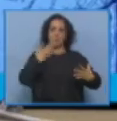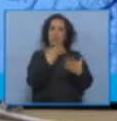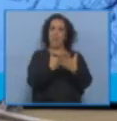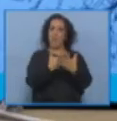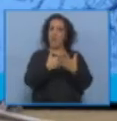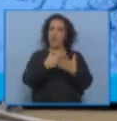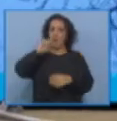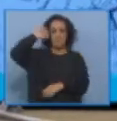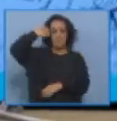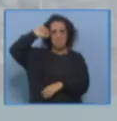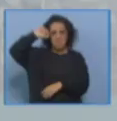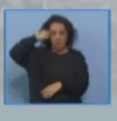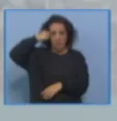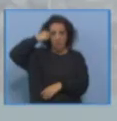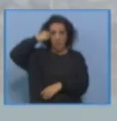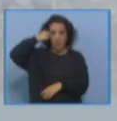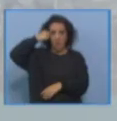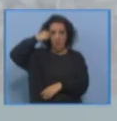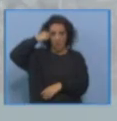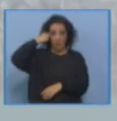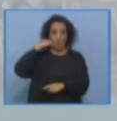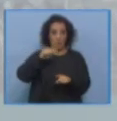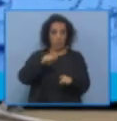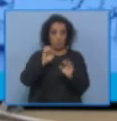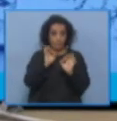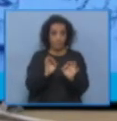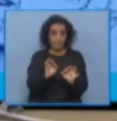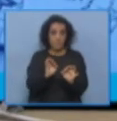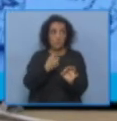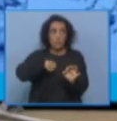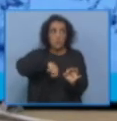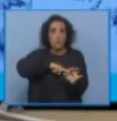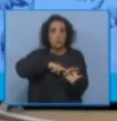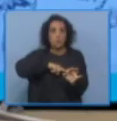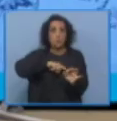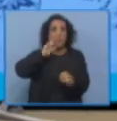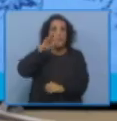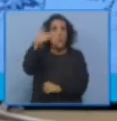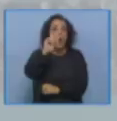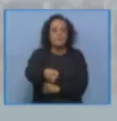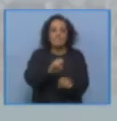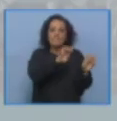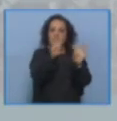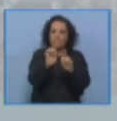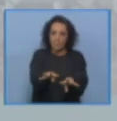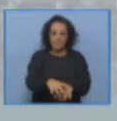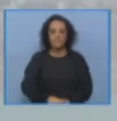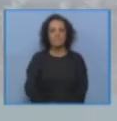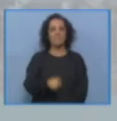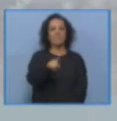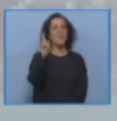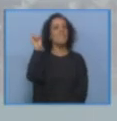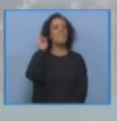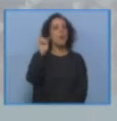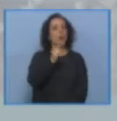estão a pôr em causa de uma maneira que nós não sabemos absolutamente onde é que vai parar. Houve uma erosão destes valores judaico-cristãos